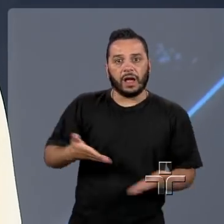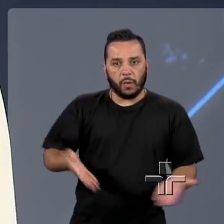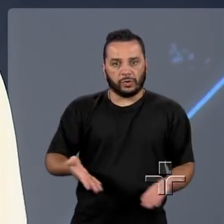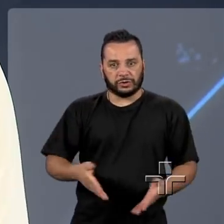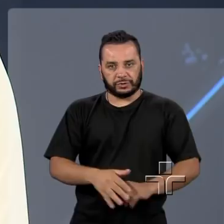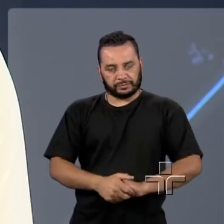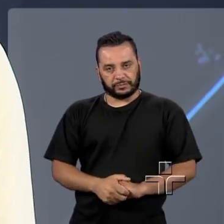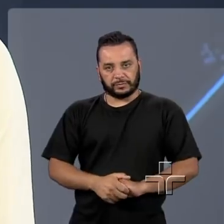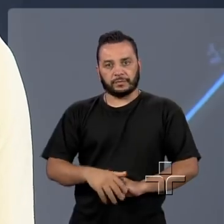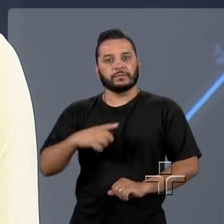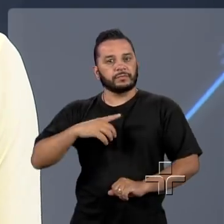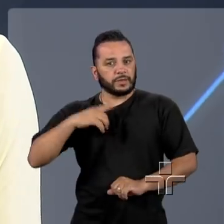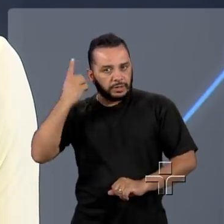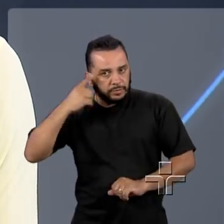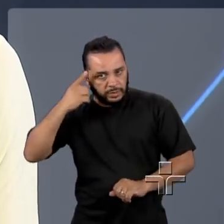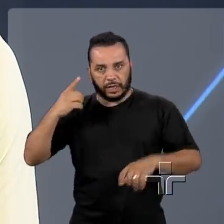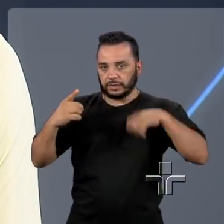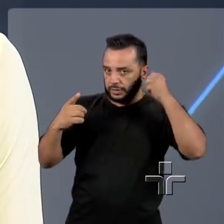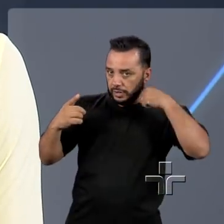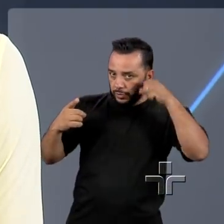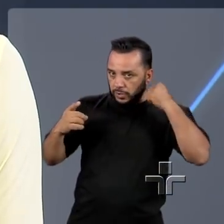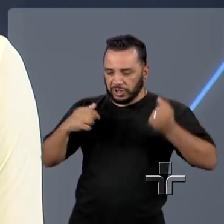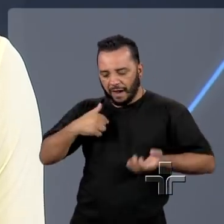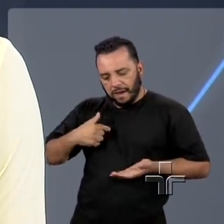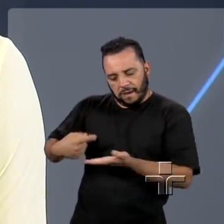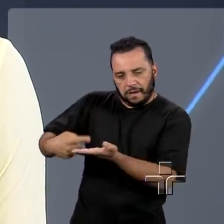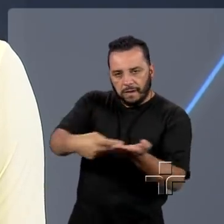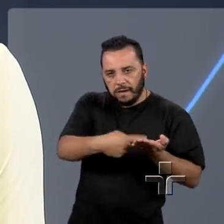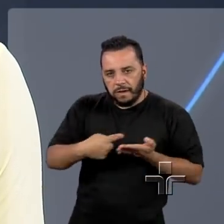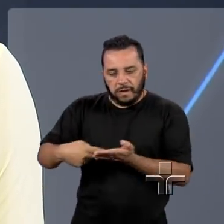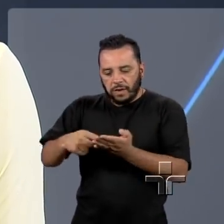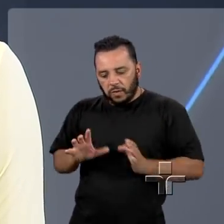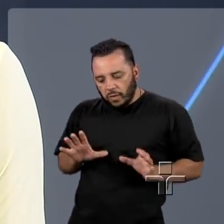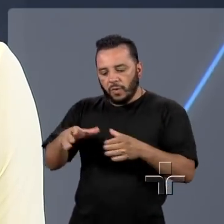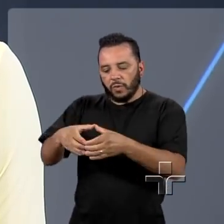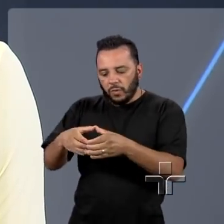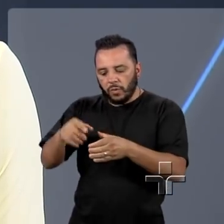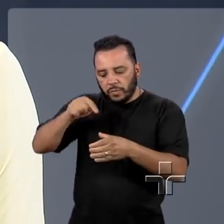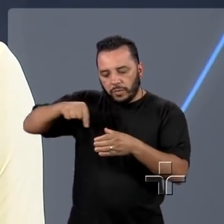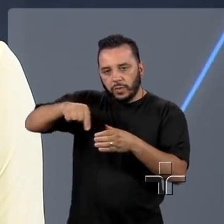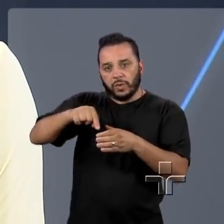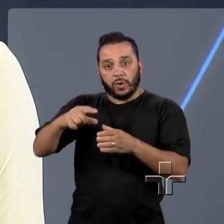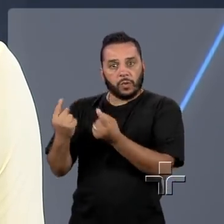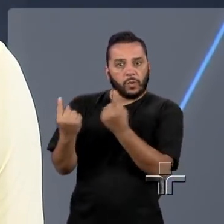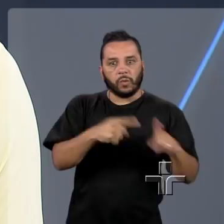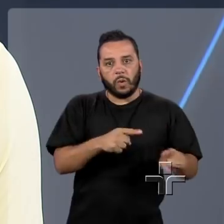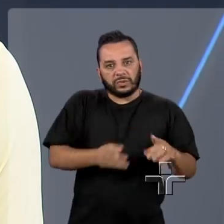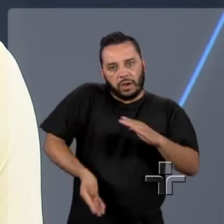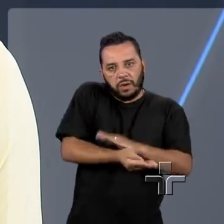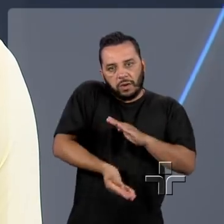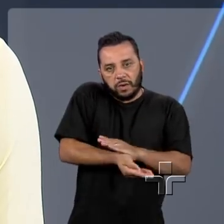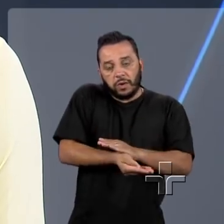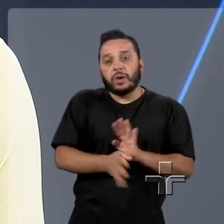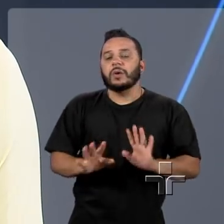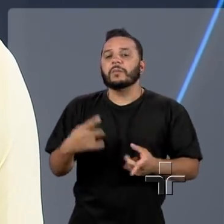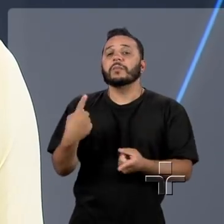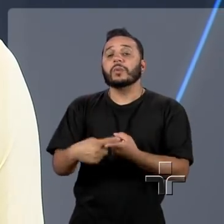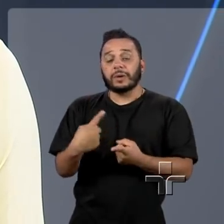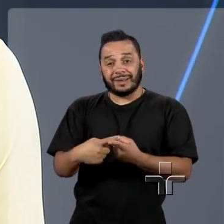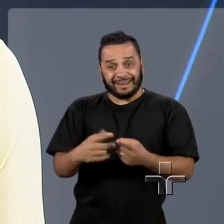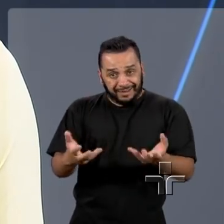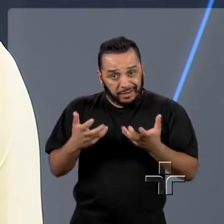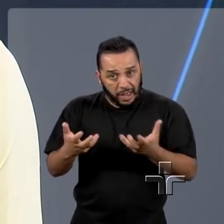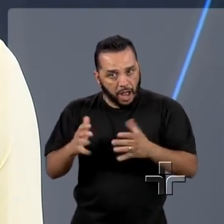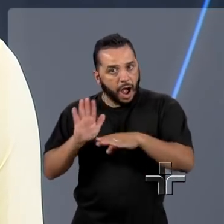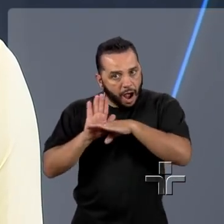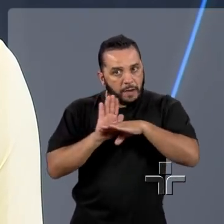Deputados e senadores eleitos se articulam para formar uma frente parlamentar de combate à corrupção. A ideia é dar apoio